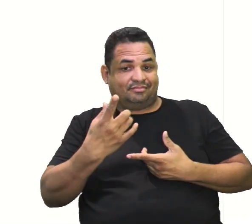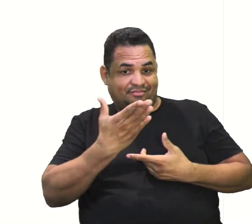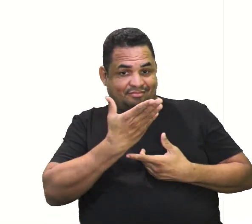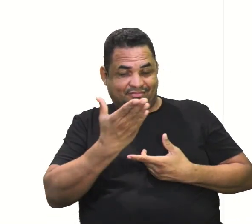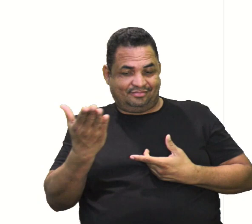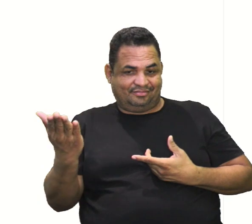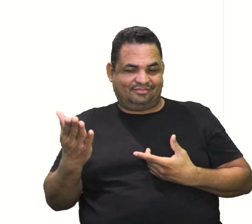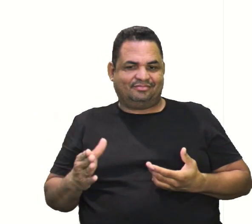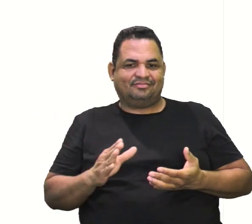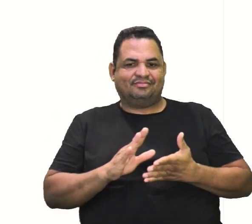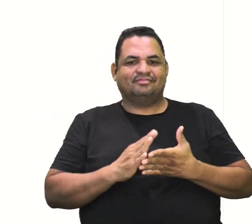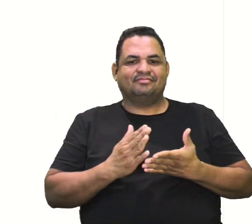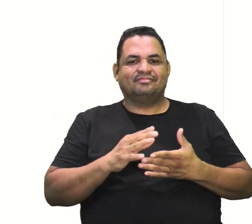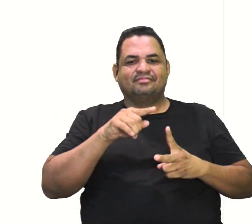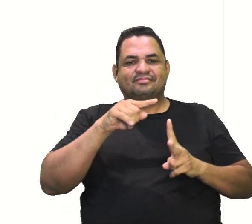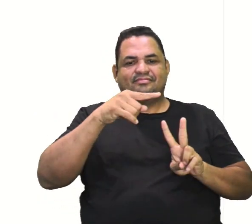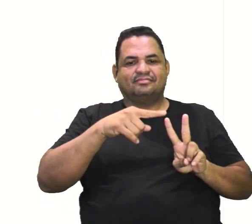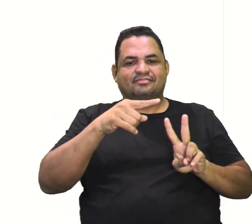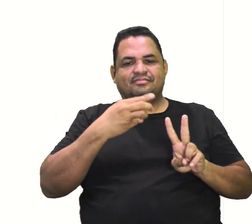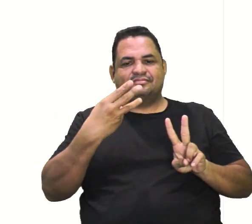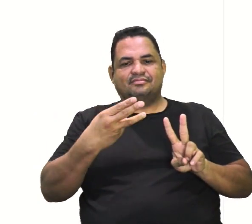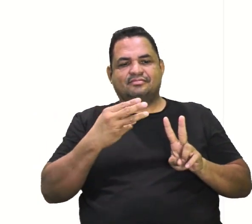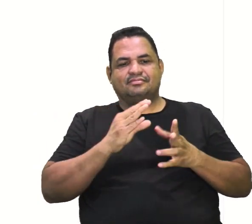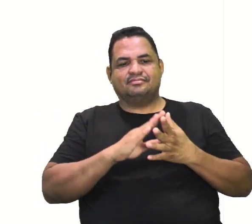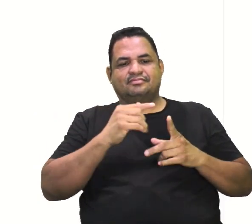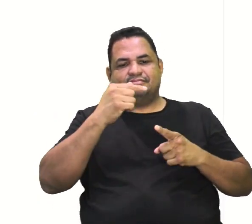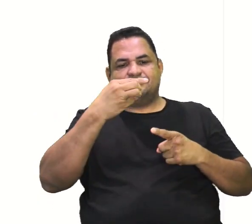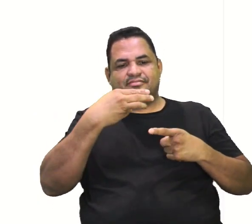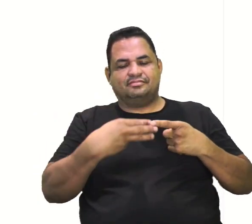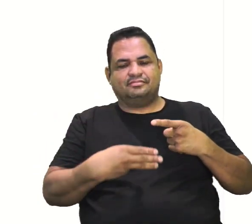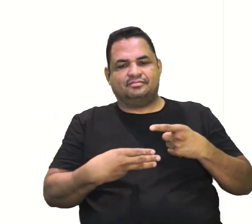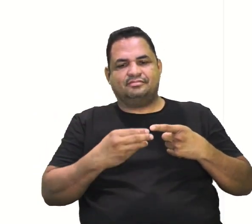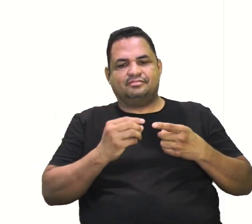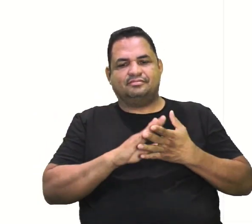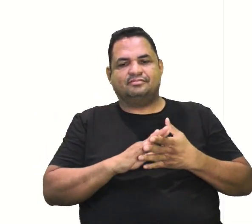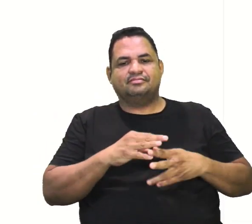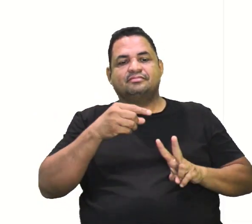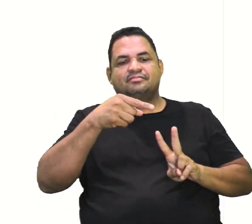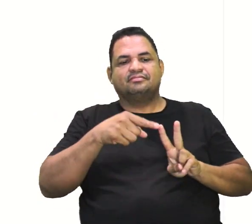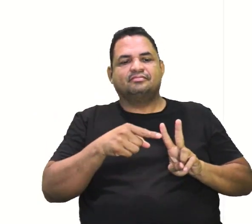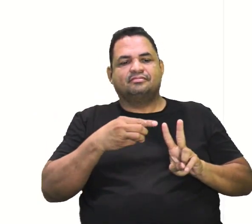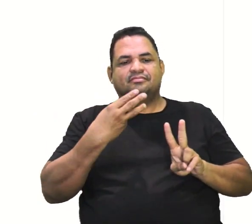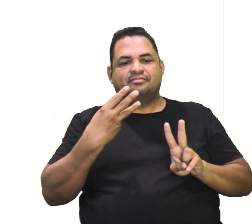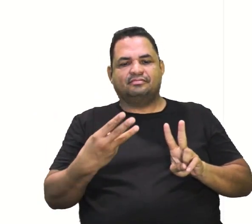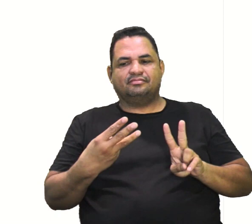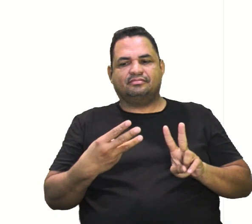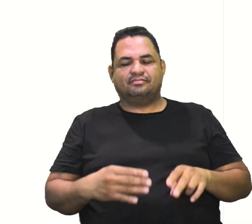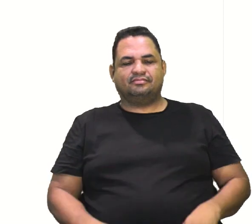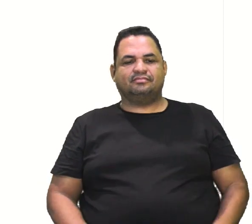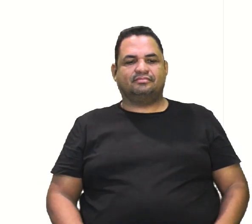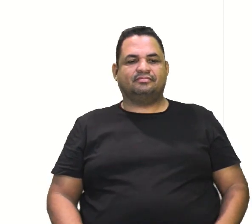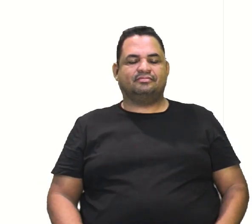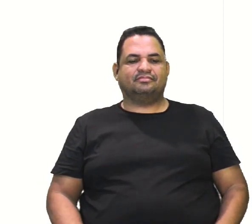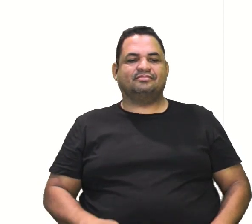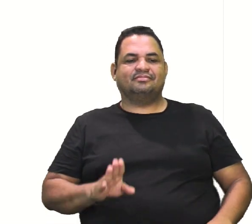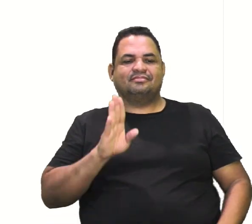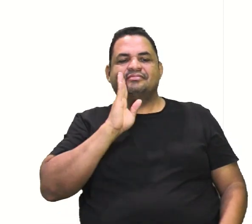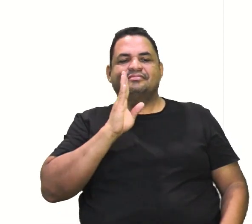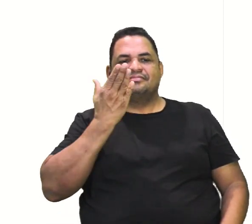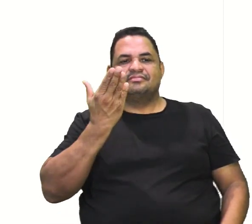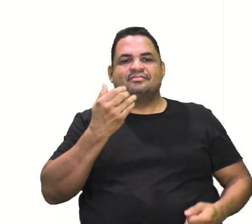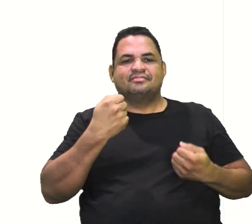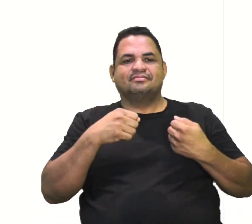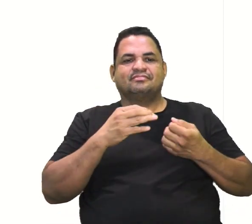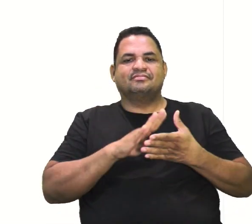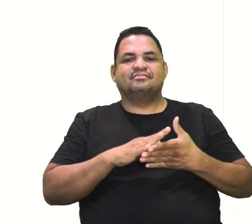só vocês. Raiz de 3 sobre 3, 1 raiz de 3. Legal, né?